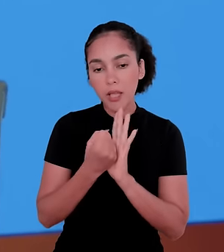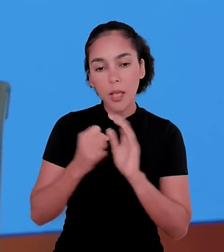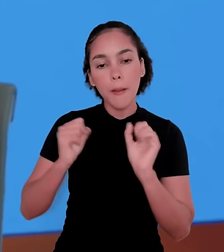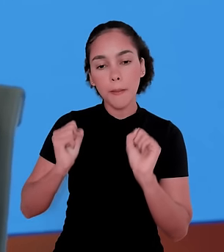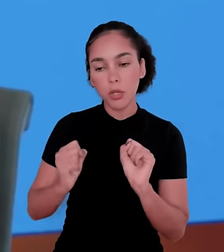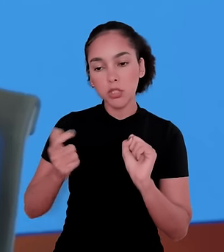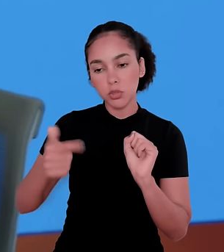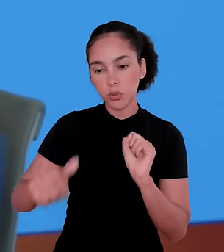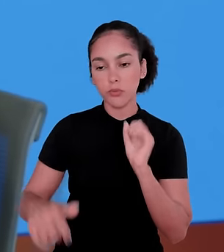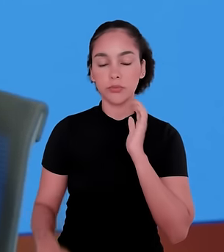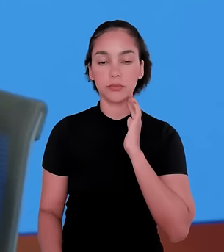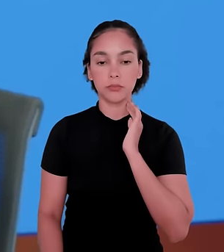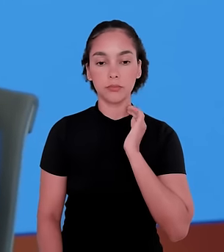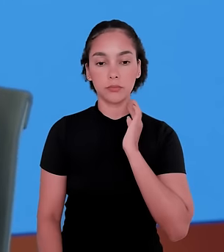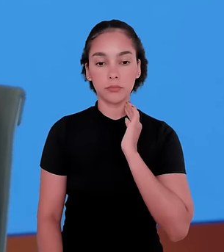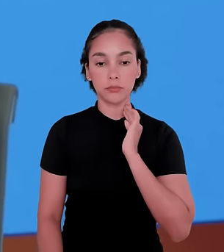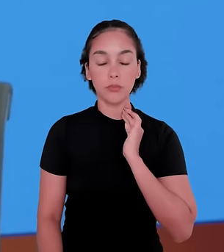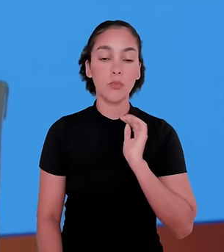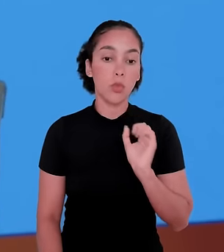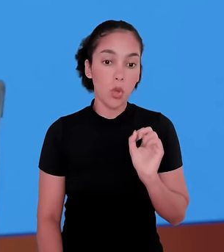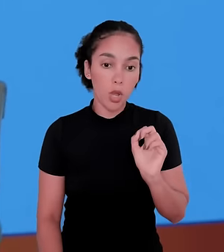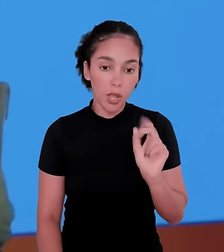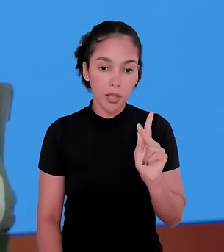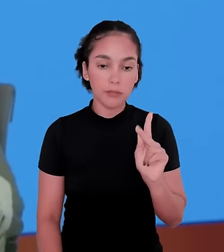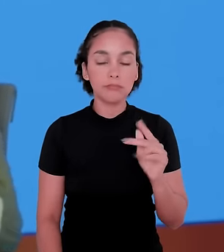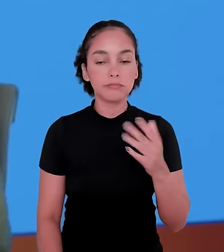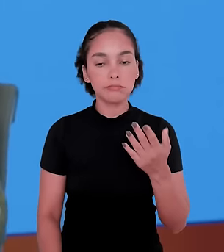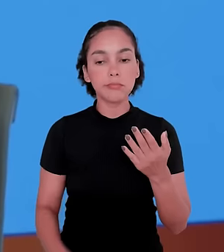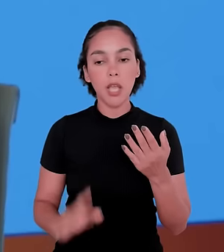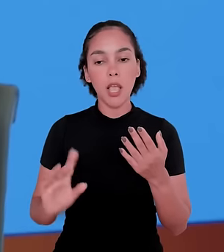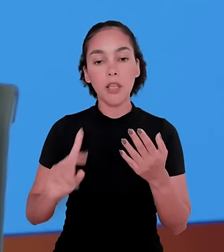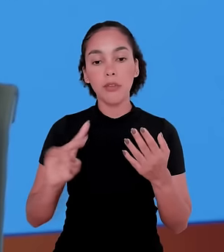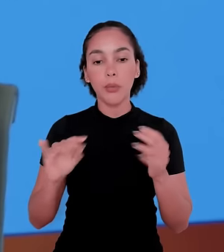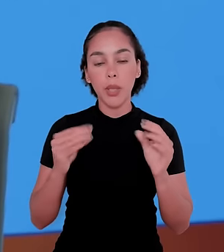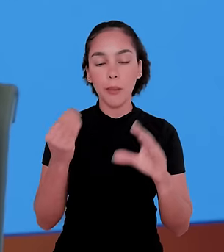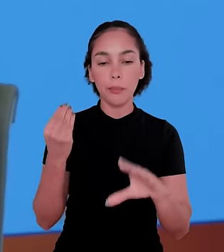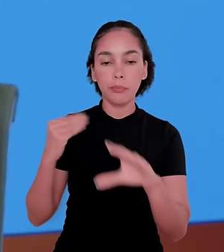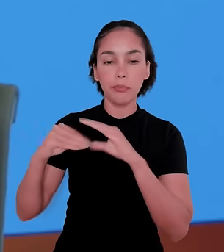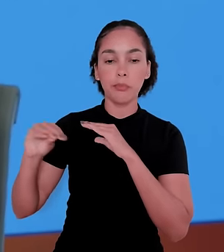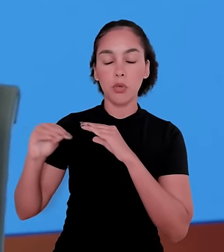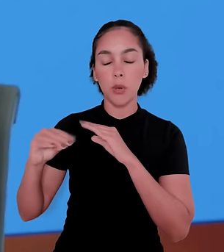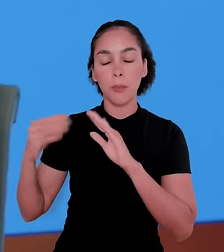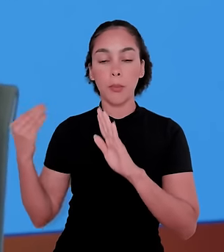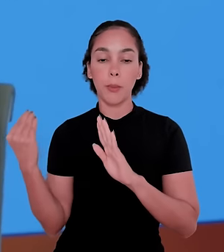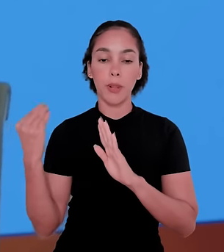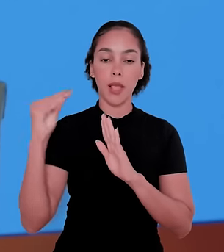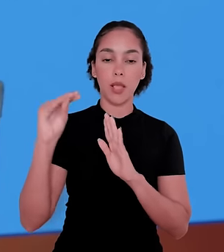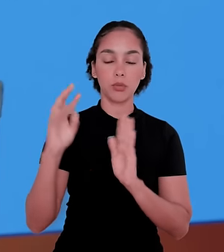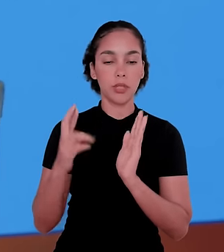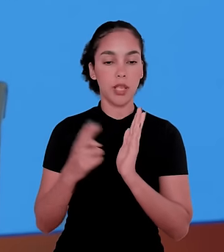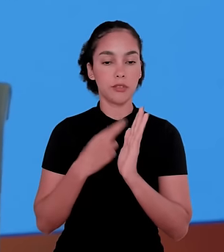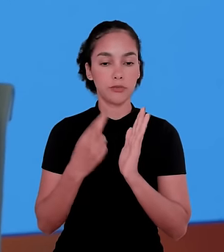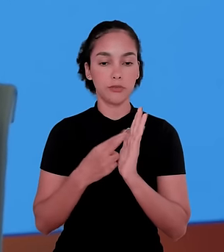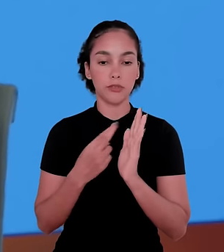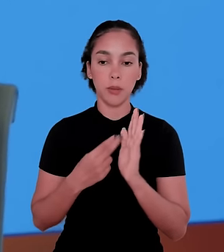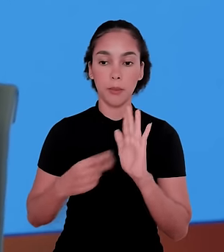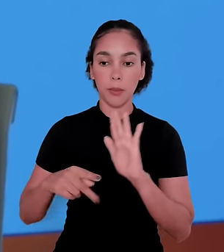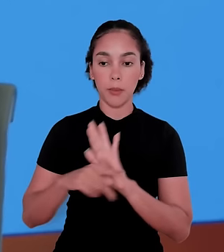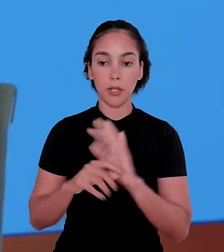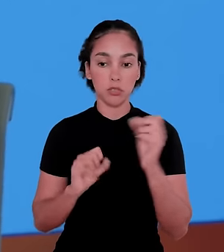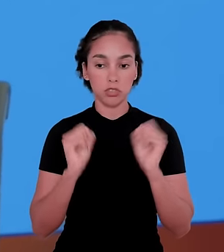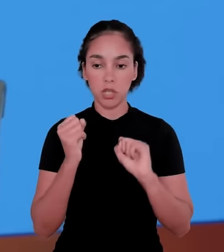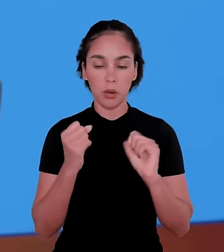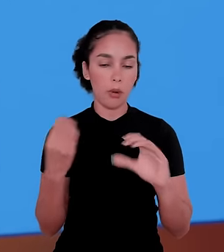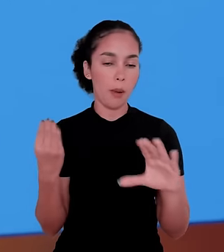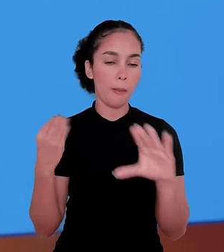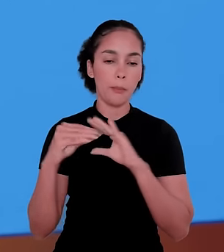depositar novamente tá tando Ok ele vai ser encaminhado para ser publicado ou seja ele vai sair na revista de propriedade industrial e vai ficar